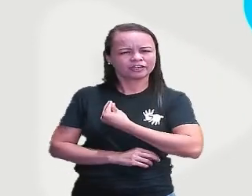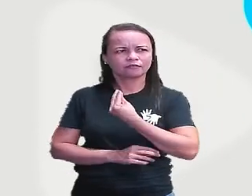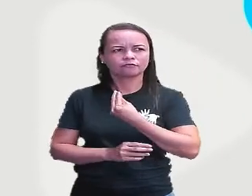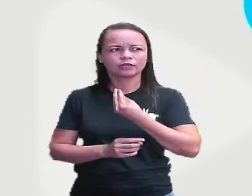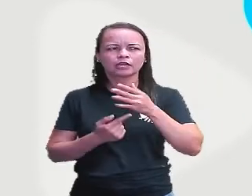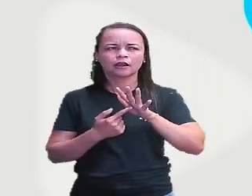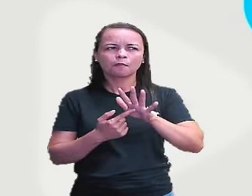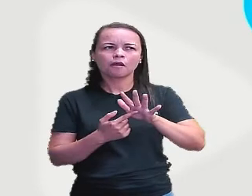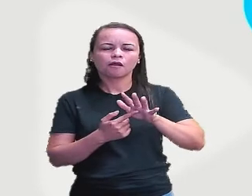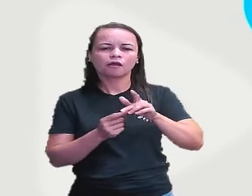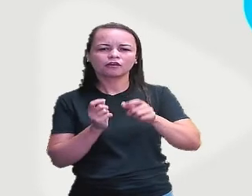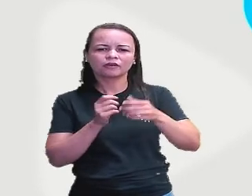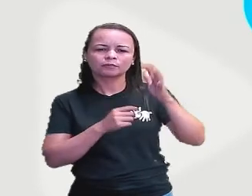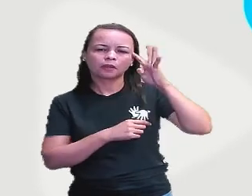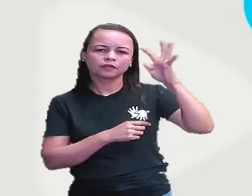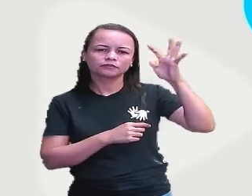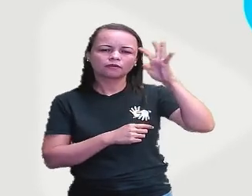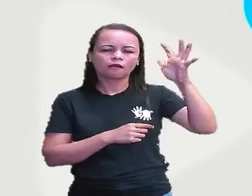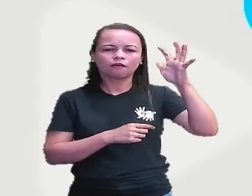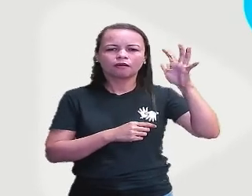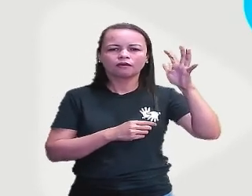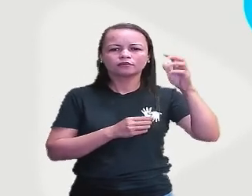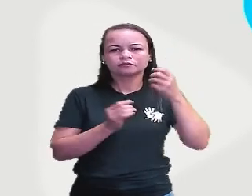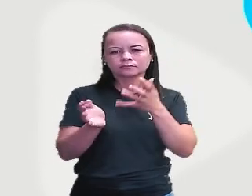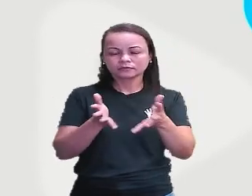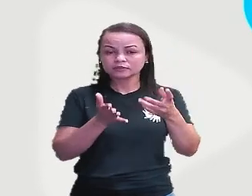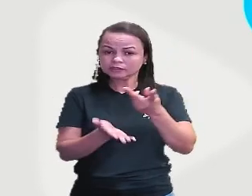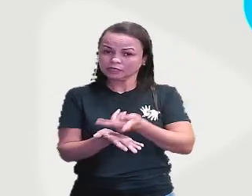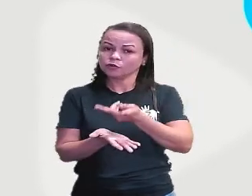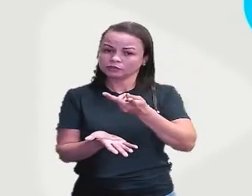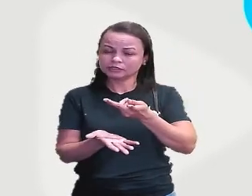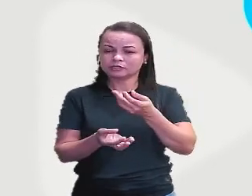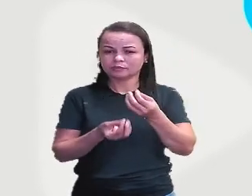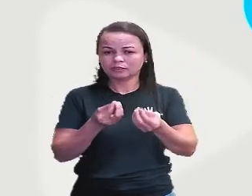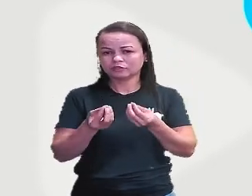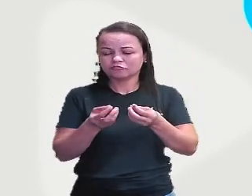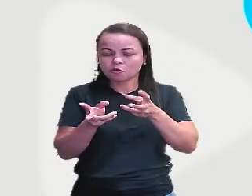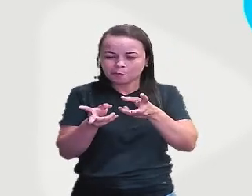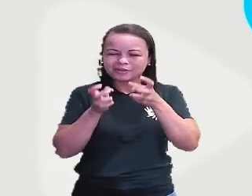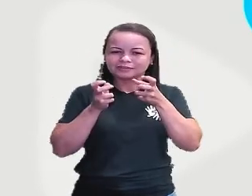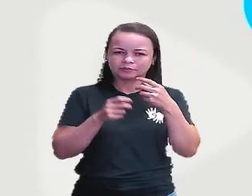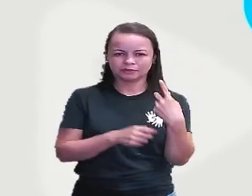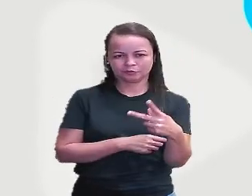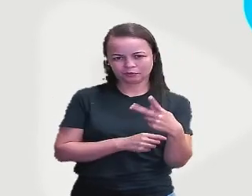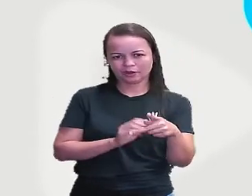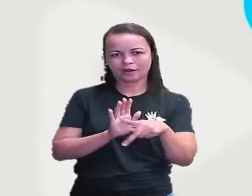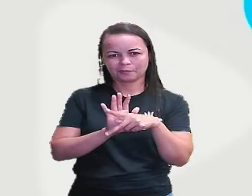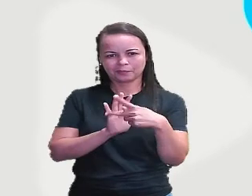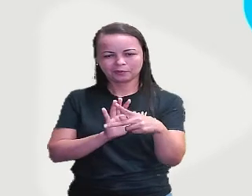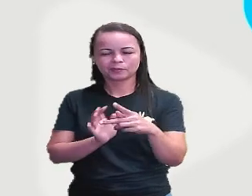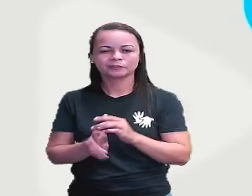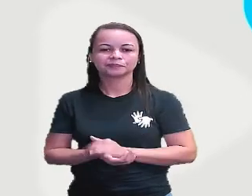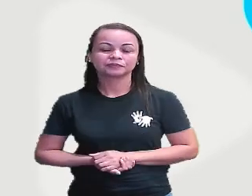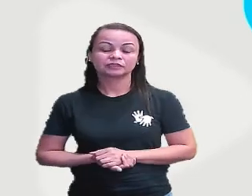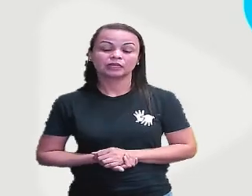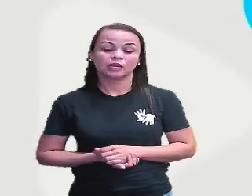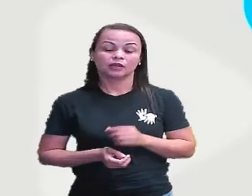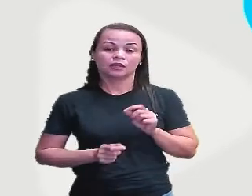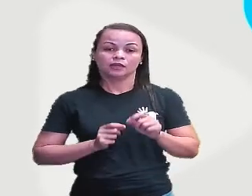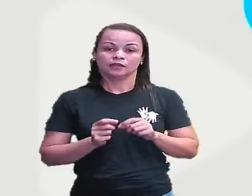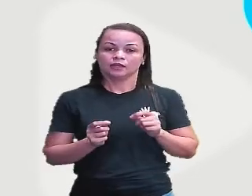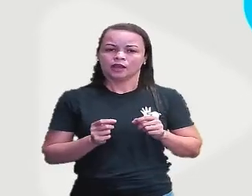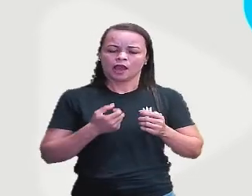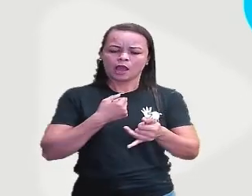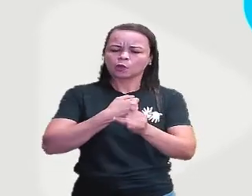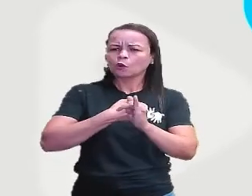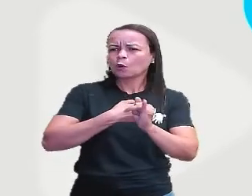pensar, refletir de outra forma assim, esses acontecimentos que foram percebidos por ela, né? Porque a crônica é aquela coisa,